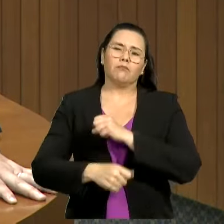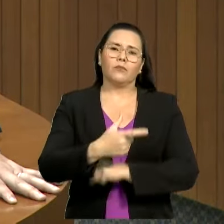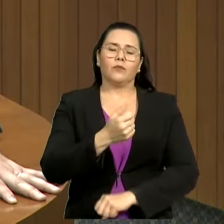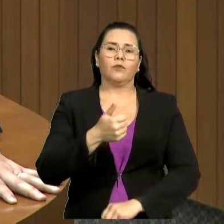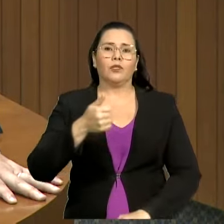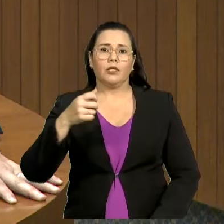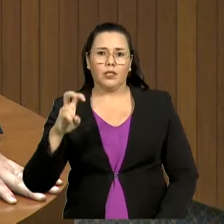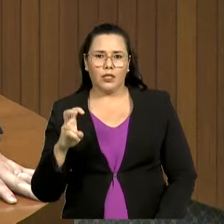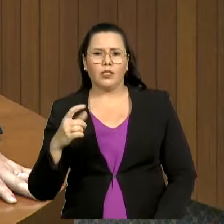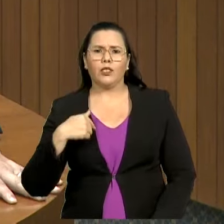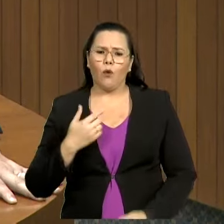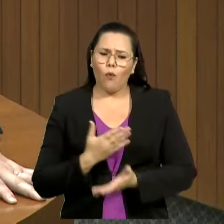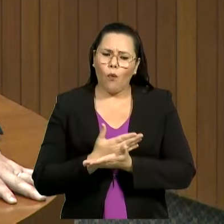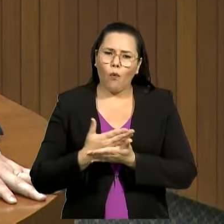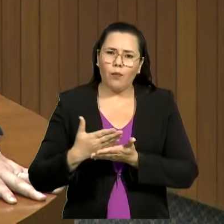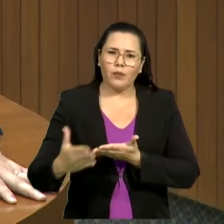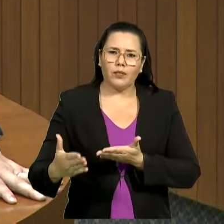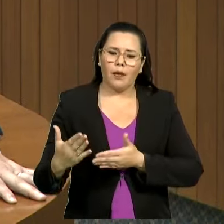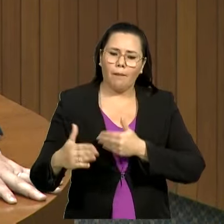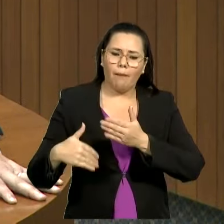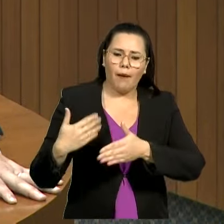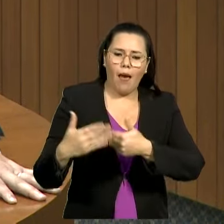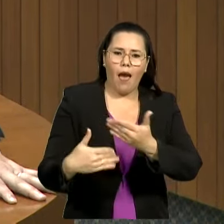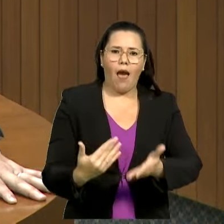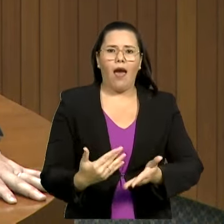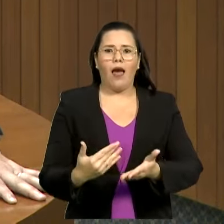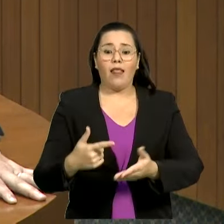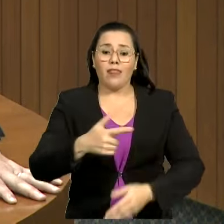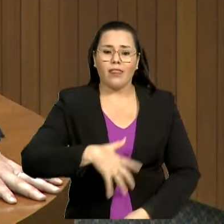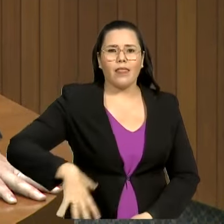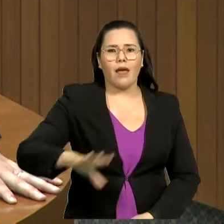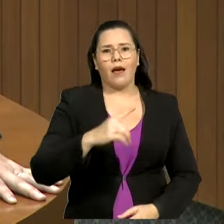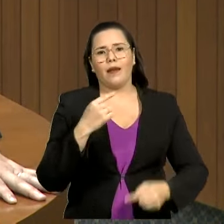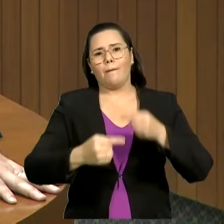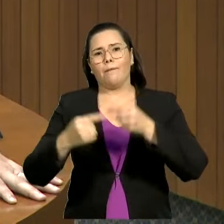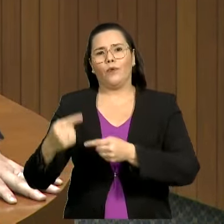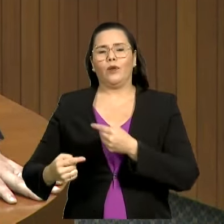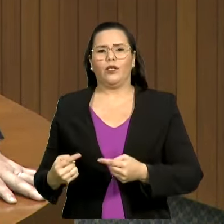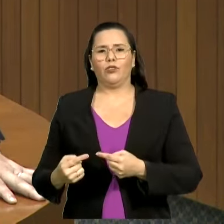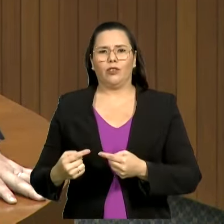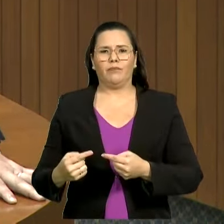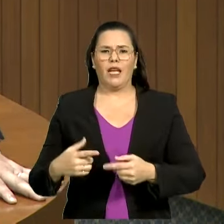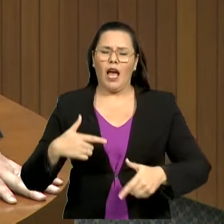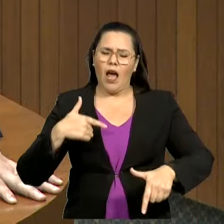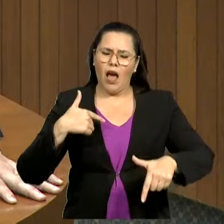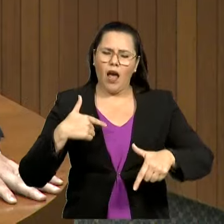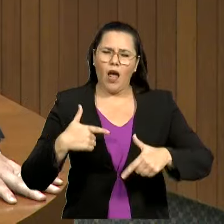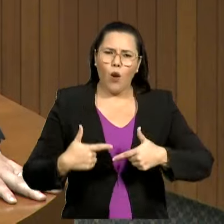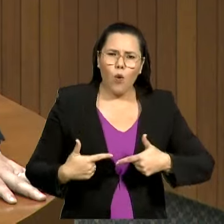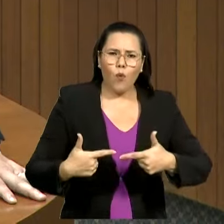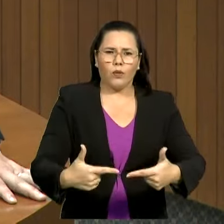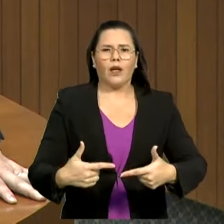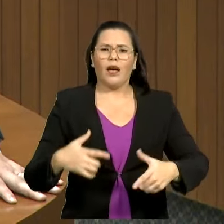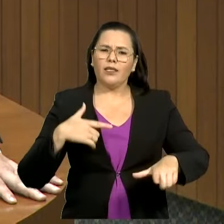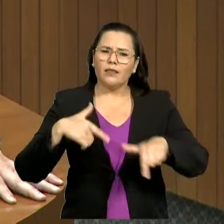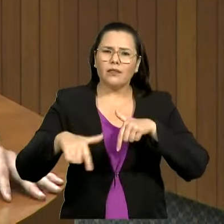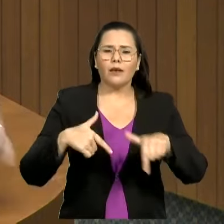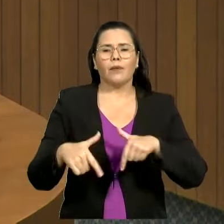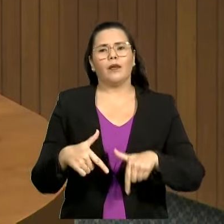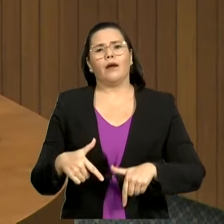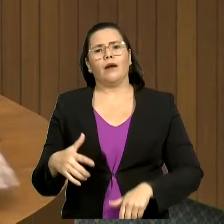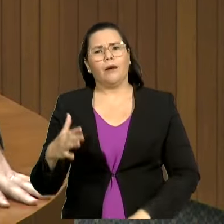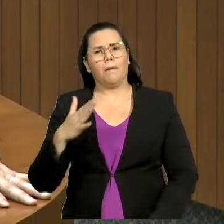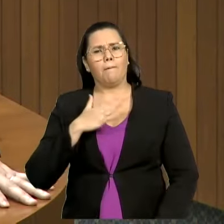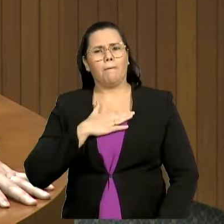tem sido a minha missão. Trabalhar realmente com as forças que eu tenho, com os instrumentos e as armas que disponho